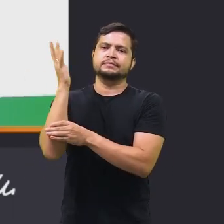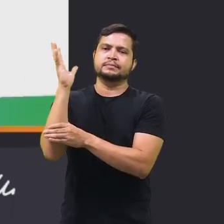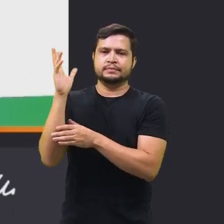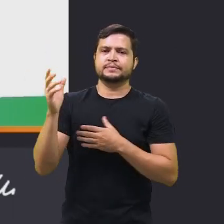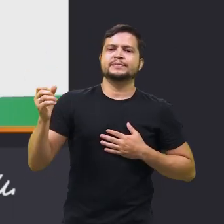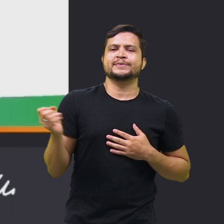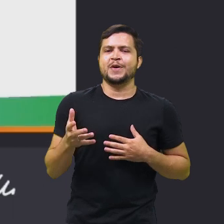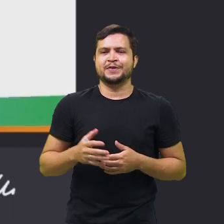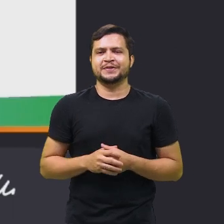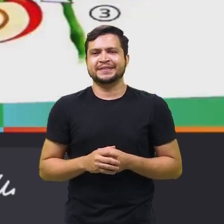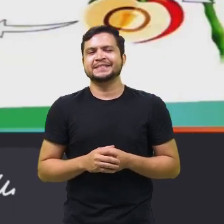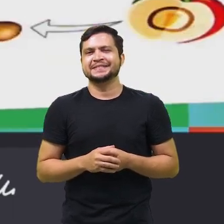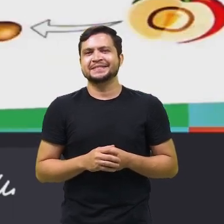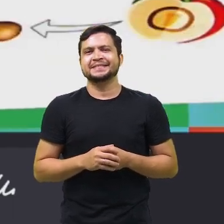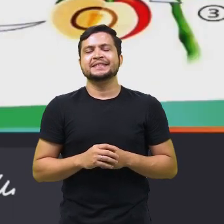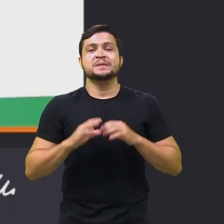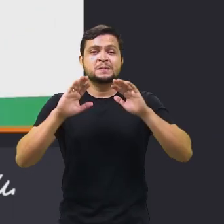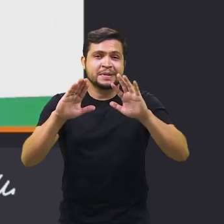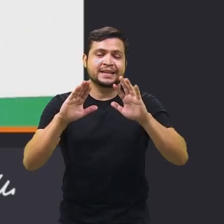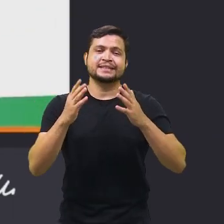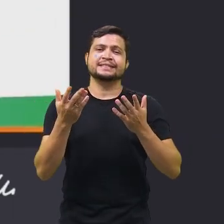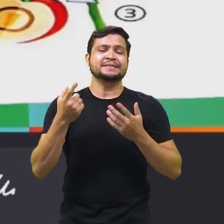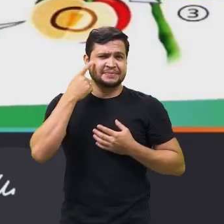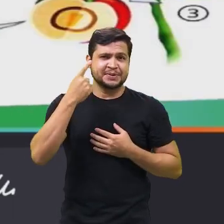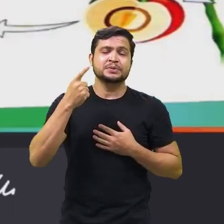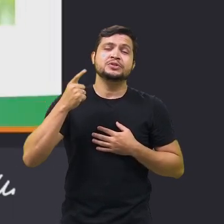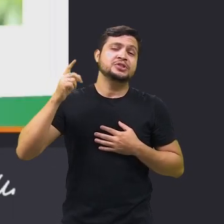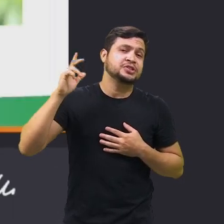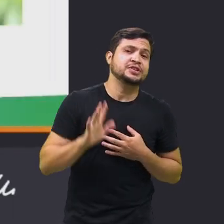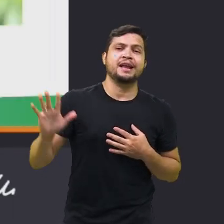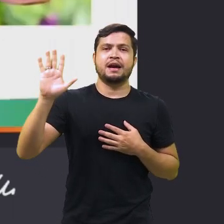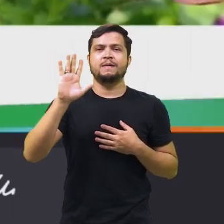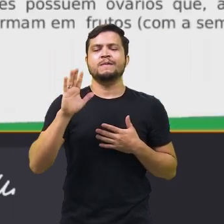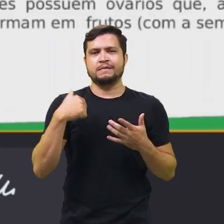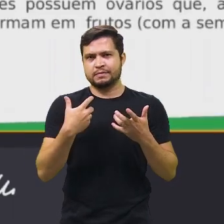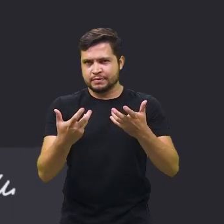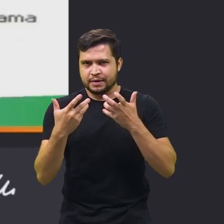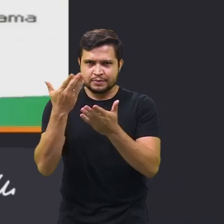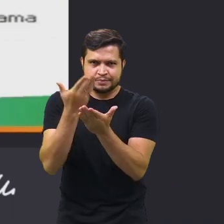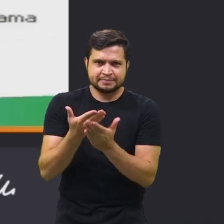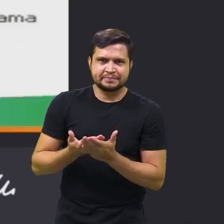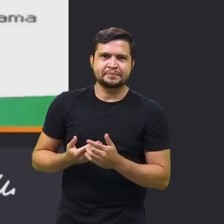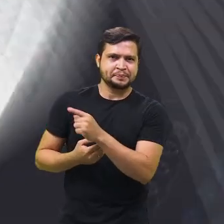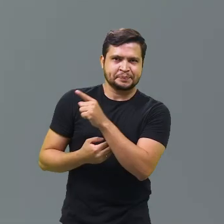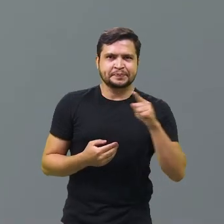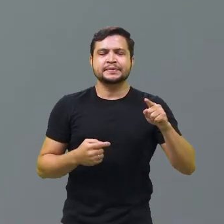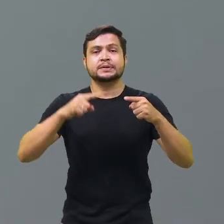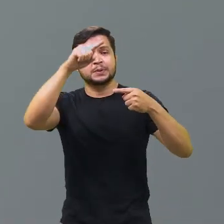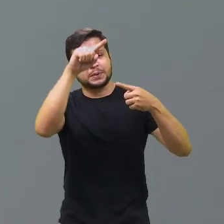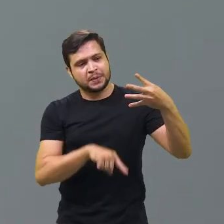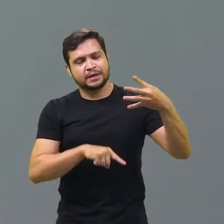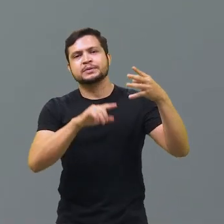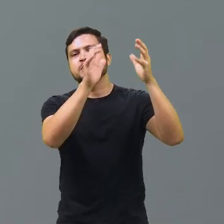plantas. Gente, no mais, esse é um panorama geral que eu queria ver com vocês sobre os 4 grandes